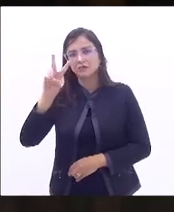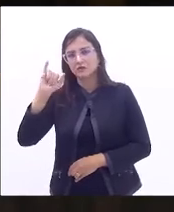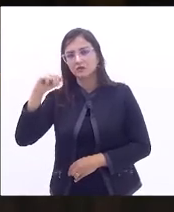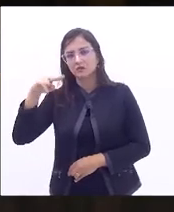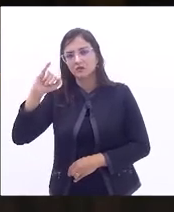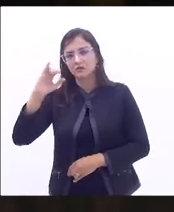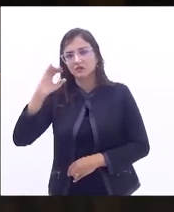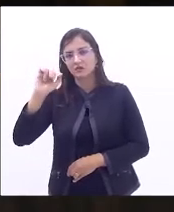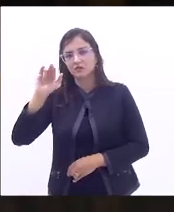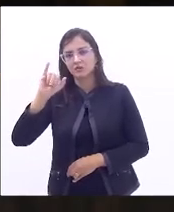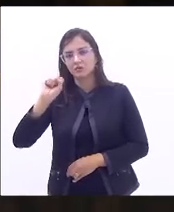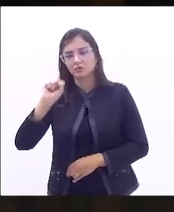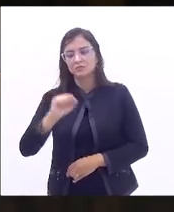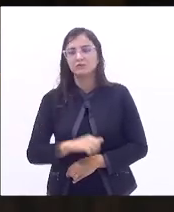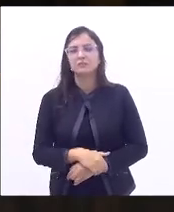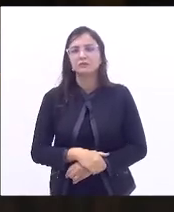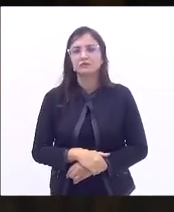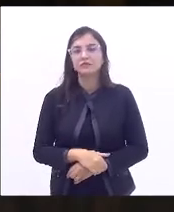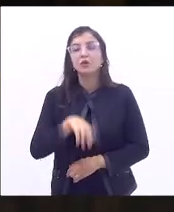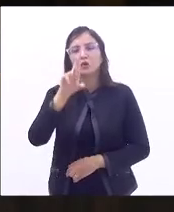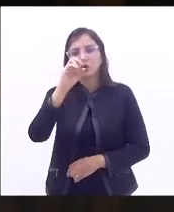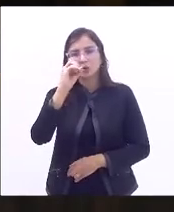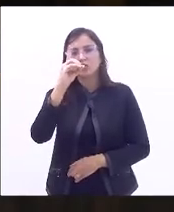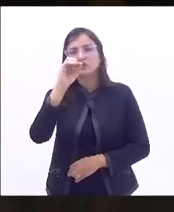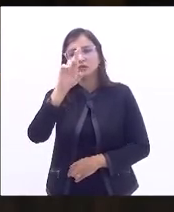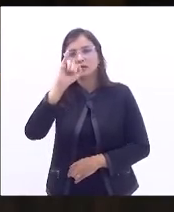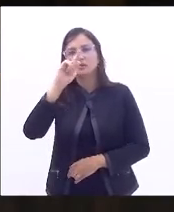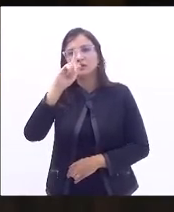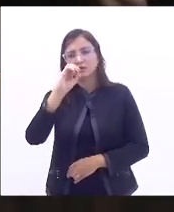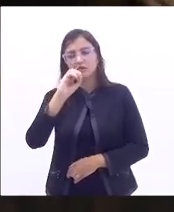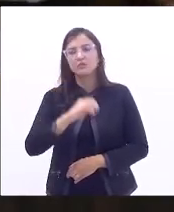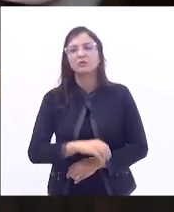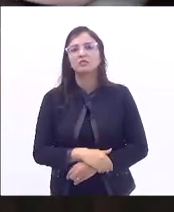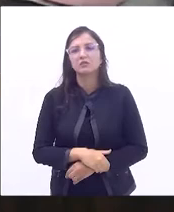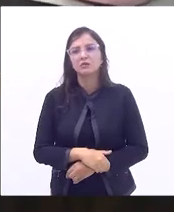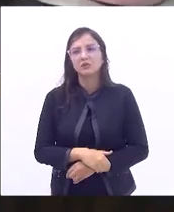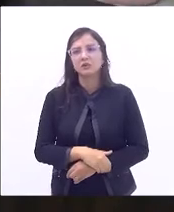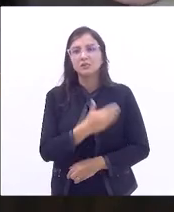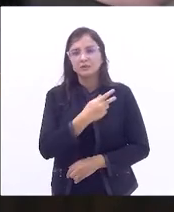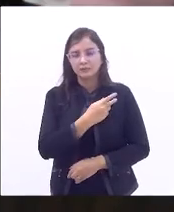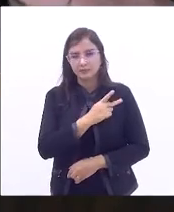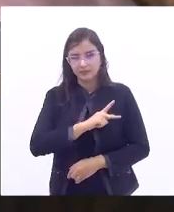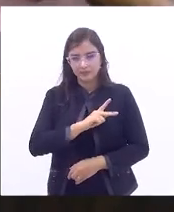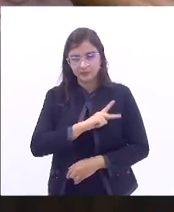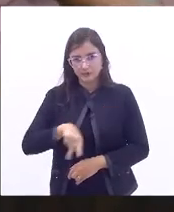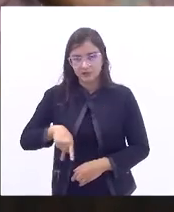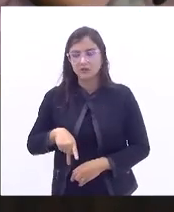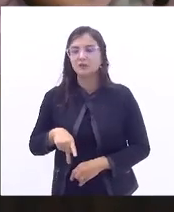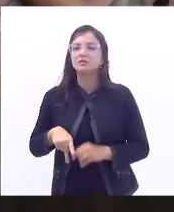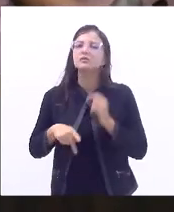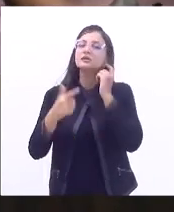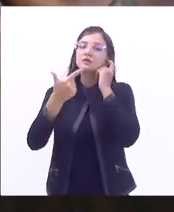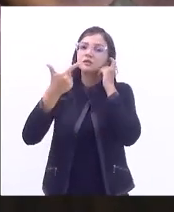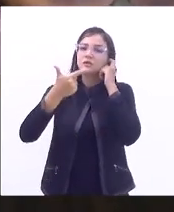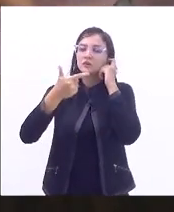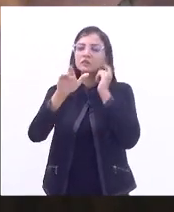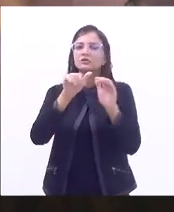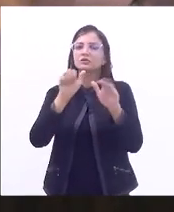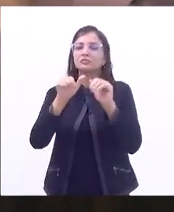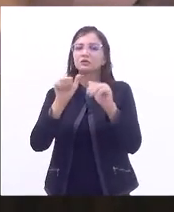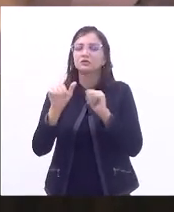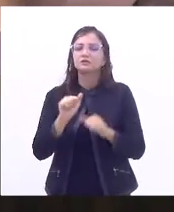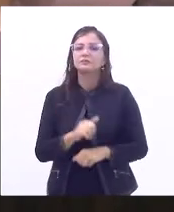Marcos Vinícius. Deputado Rodrigo Bacelar. Presidente, irá proceder à segunda chamada e